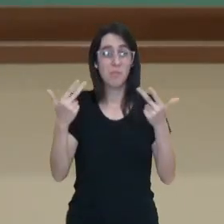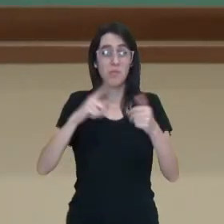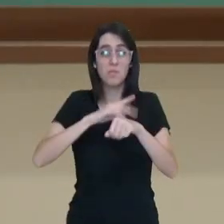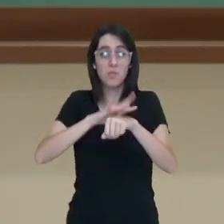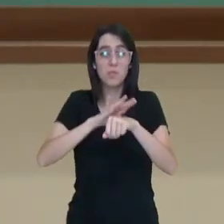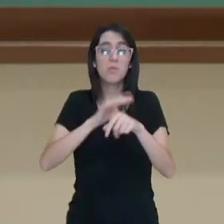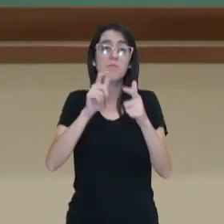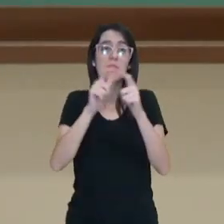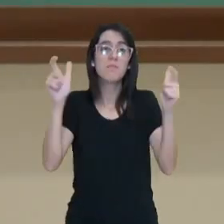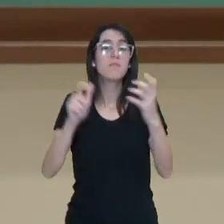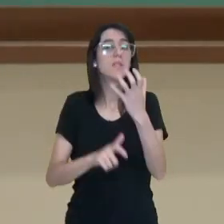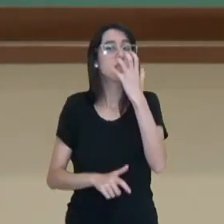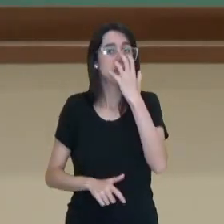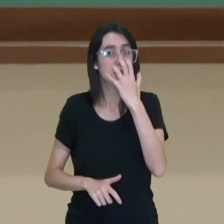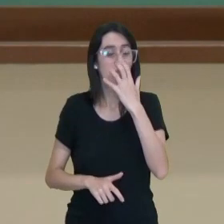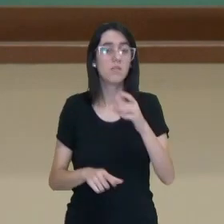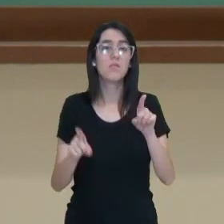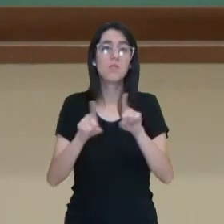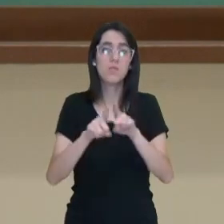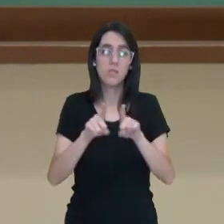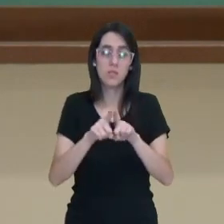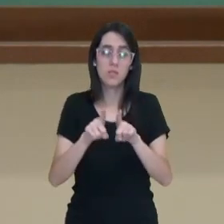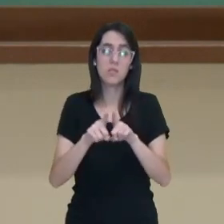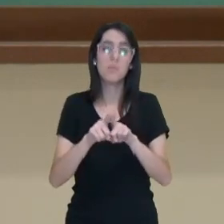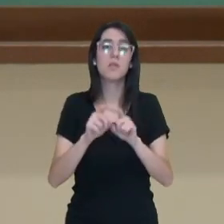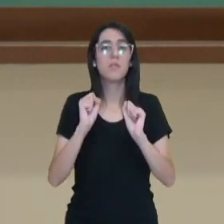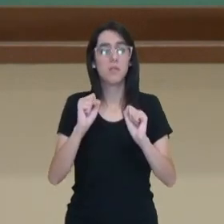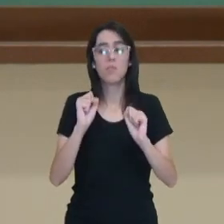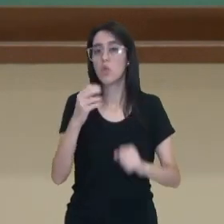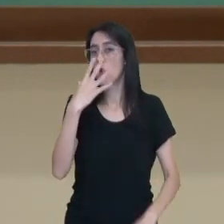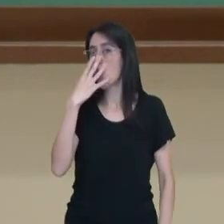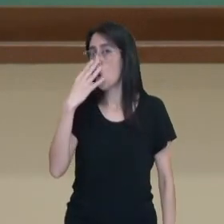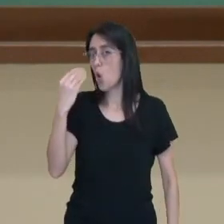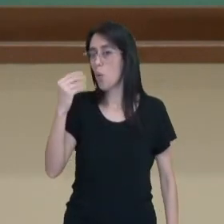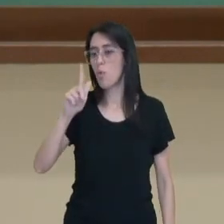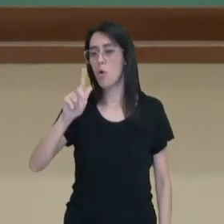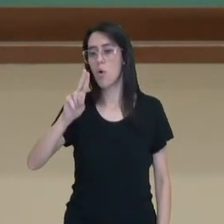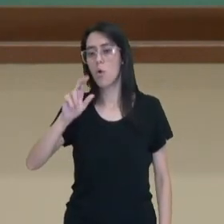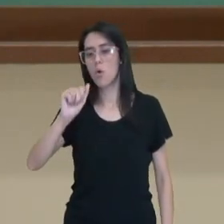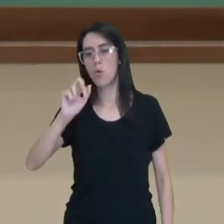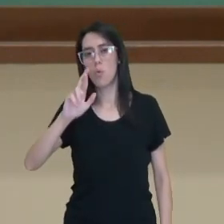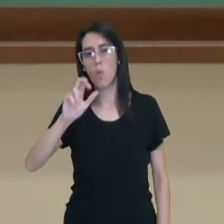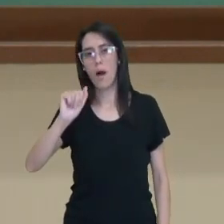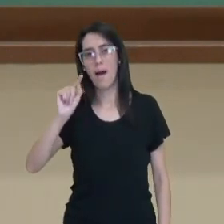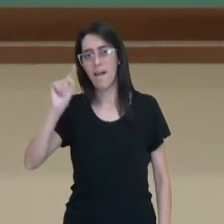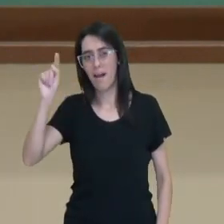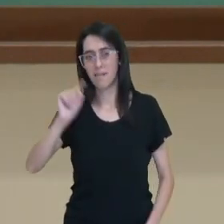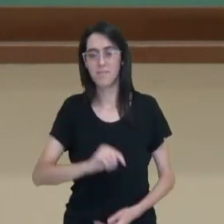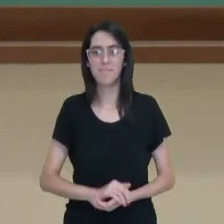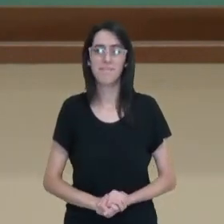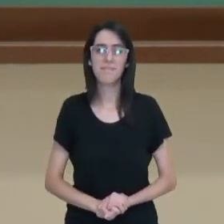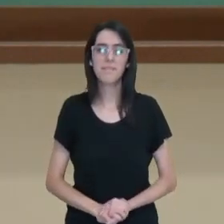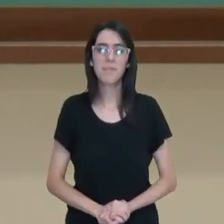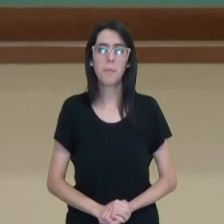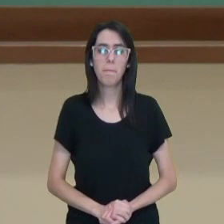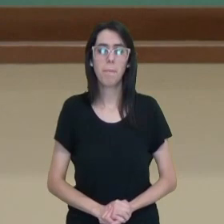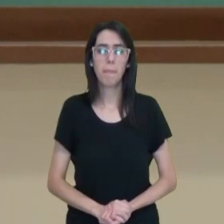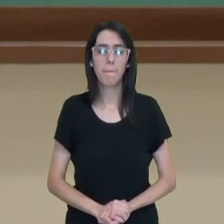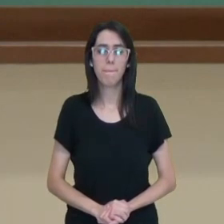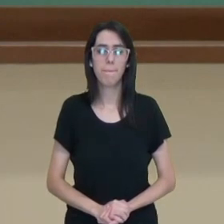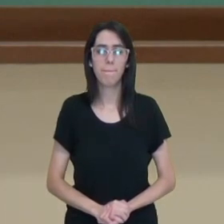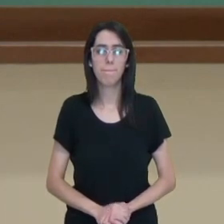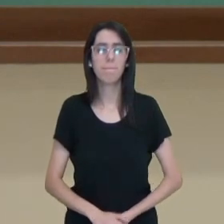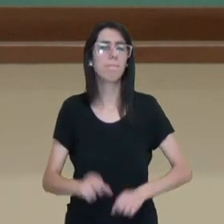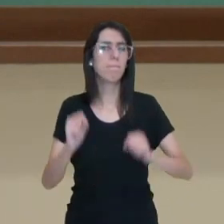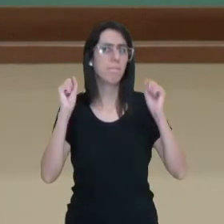como eu falei, canídeos silvestres, entra aí o lobo-guará, que é um canídeo, né? Ok?